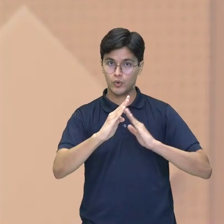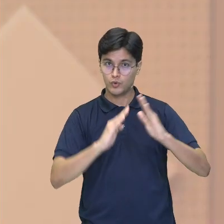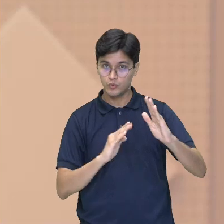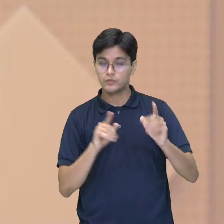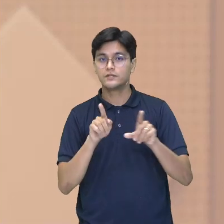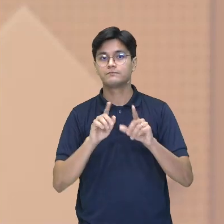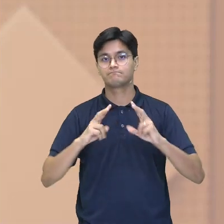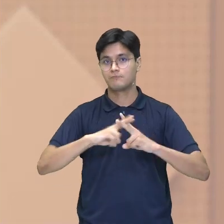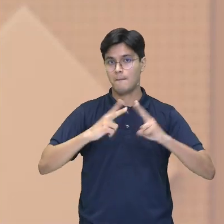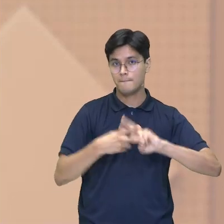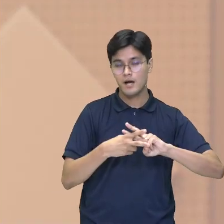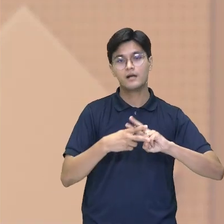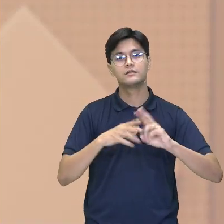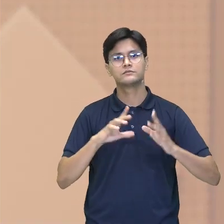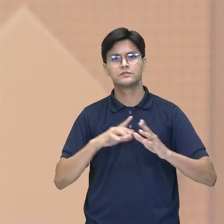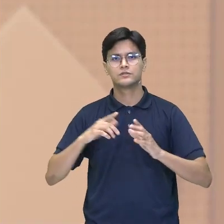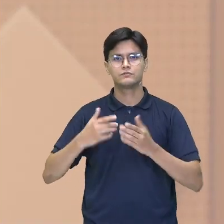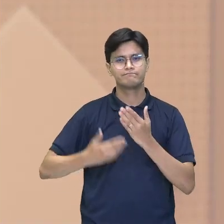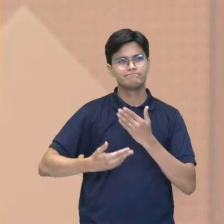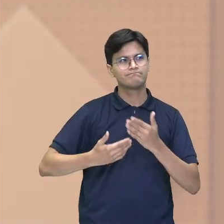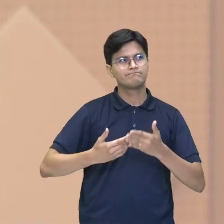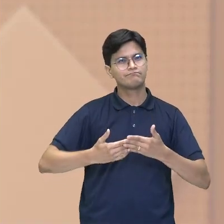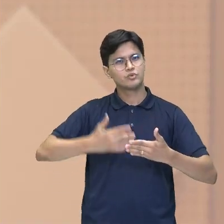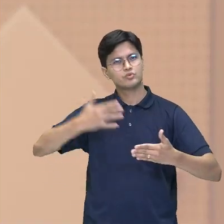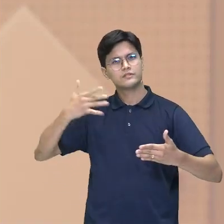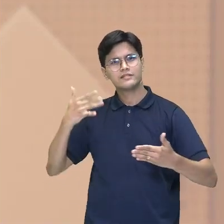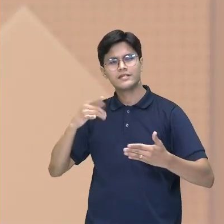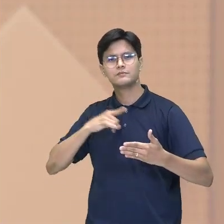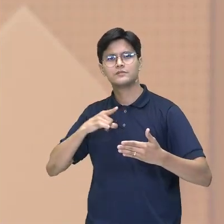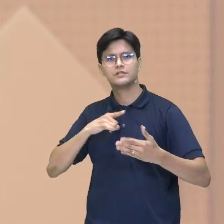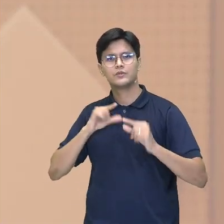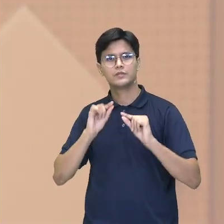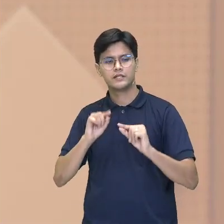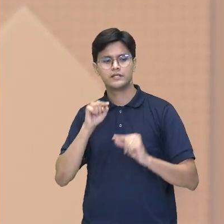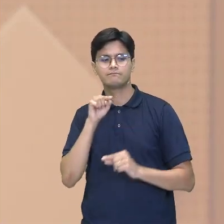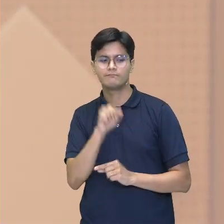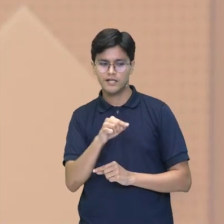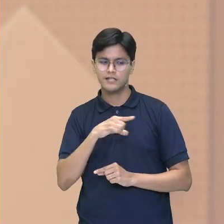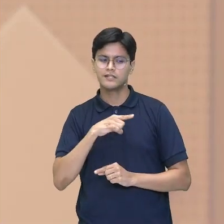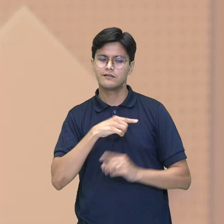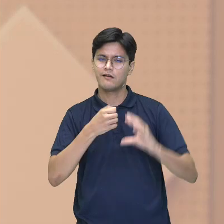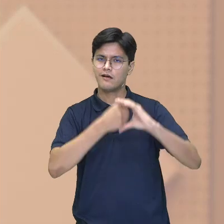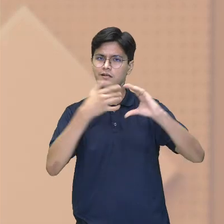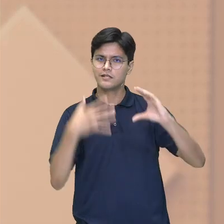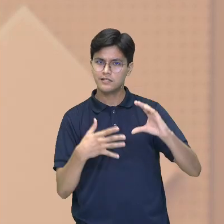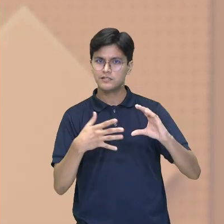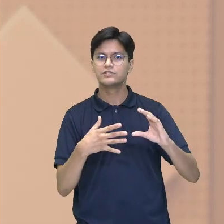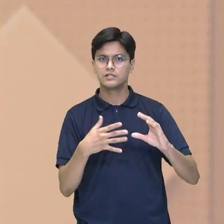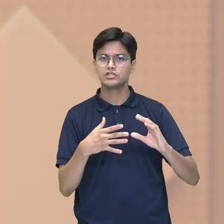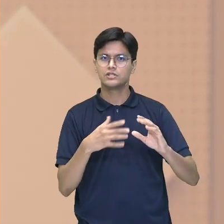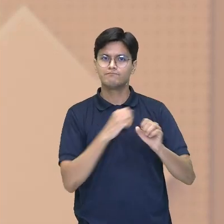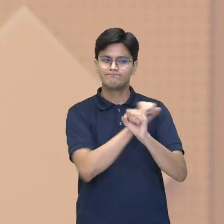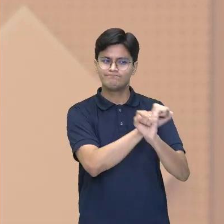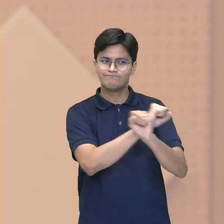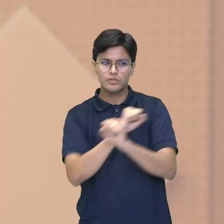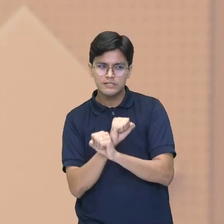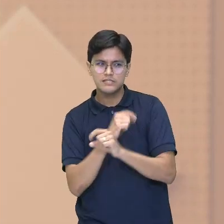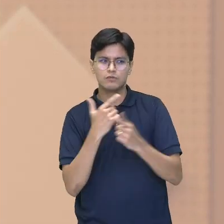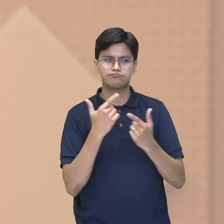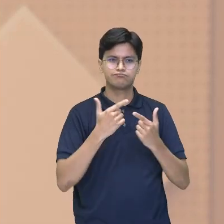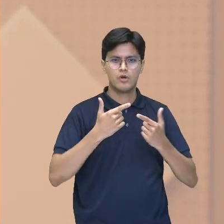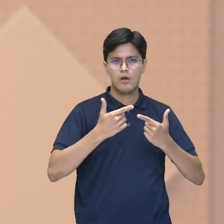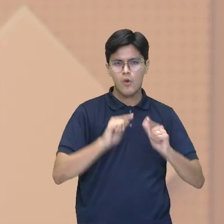muito tempo ela foi vista como uma forma de resistência dos negros escravizados. Durante um período da